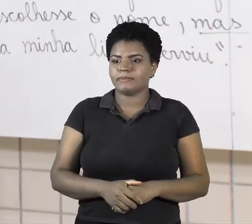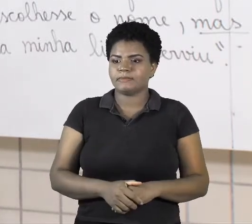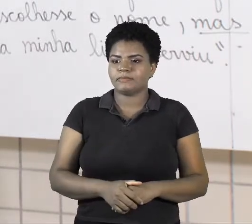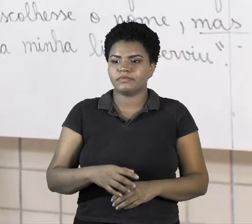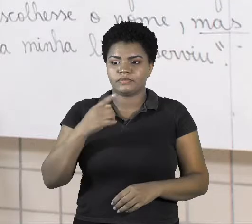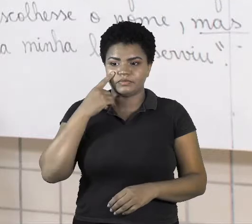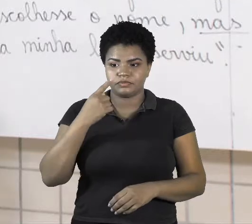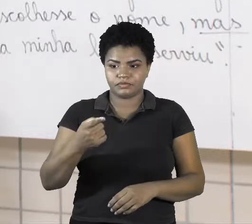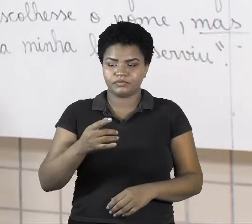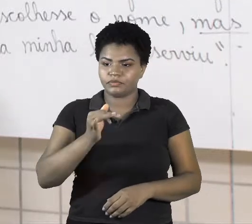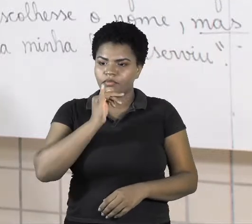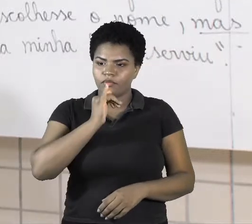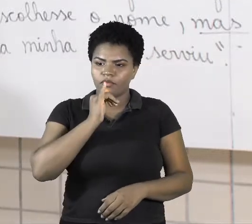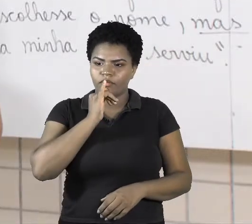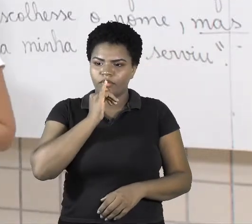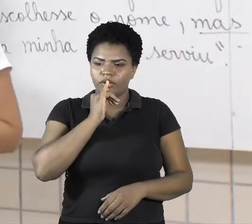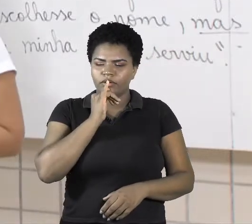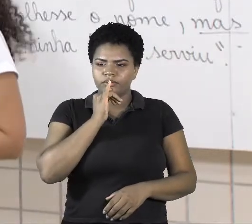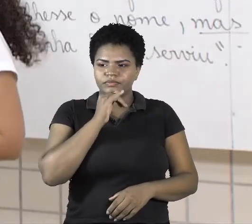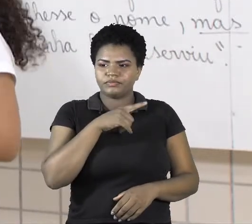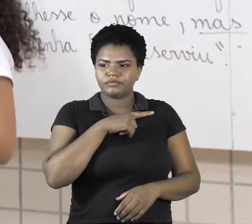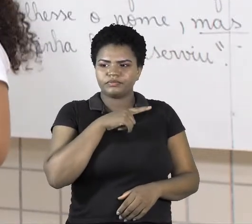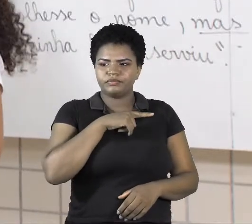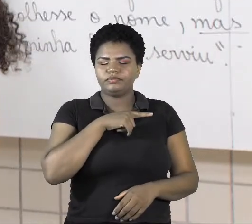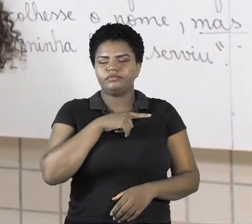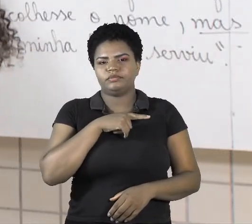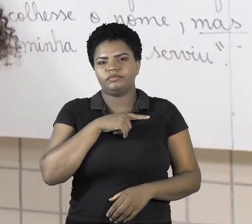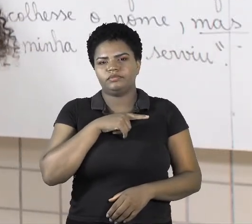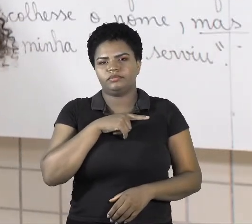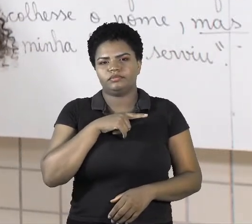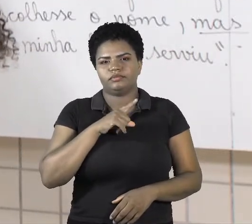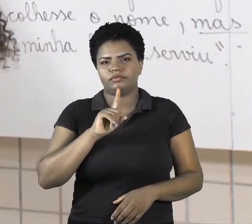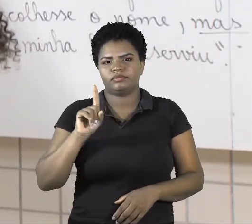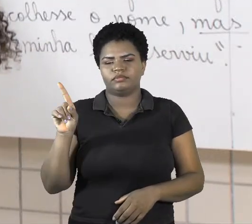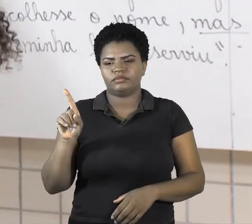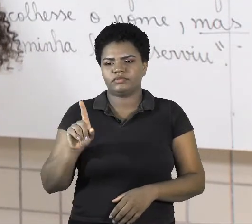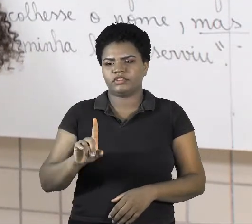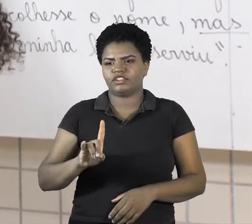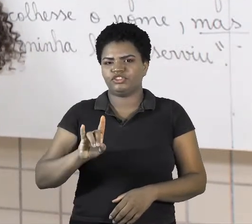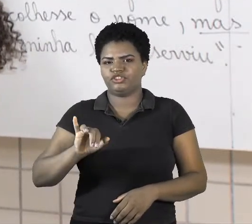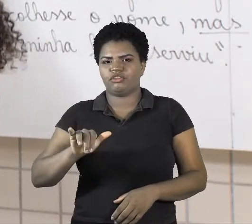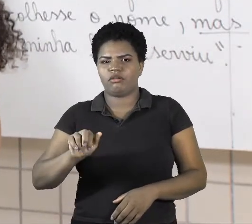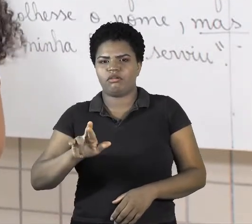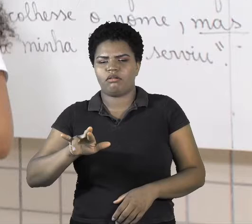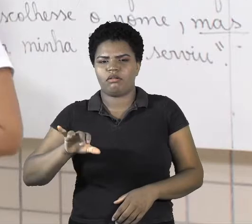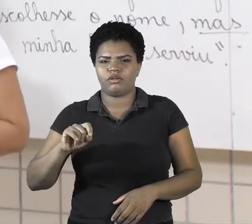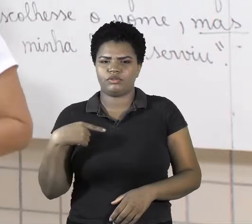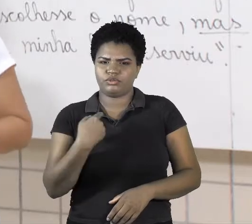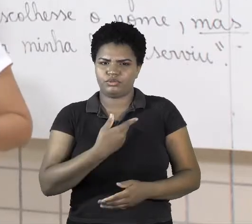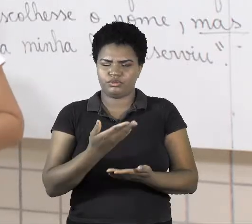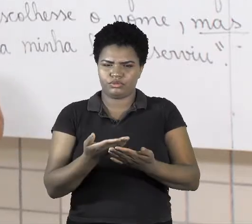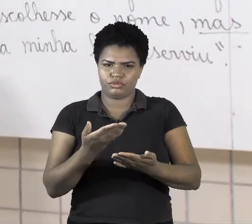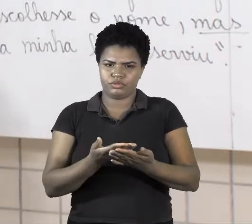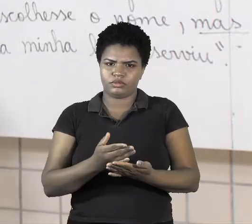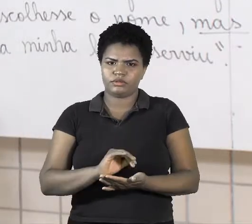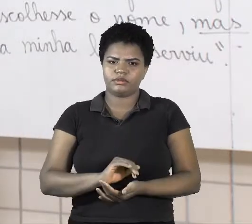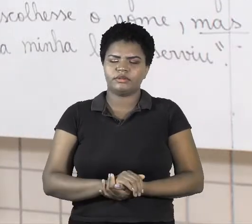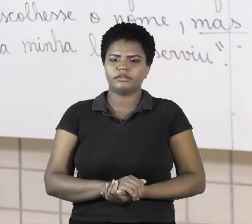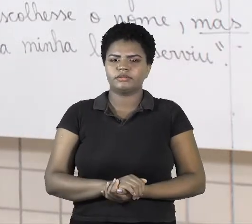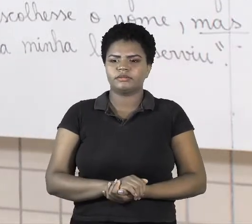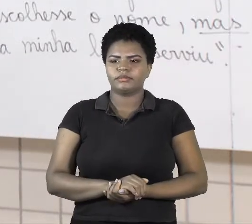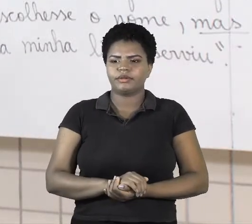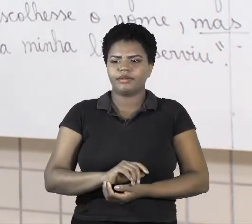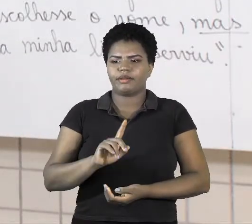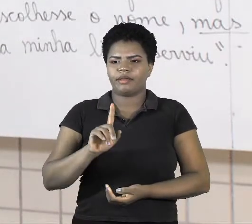Vejamos aqui um exemplo que está lá no diário, né, que nós estudamos. Olha só, que é